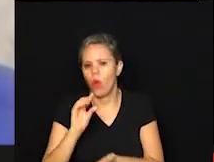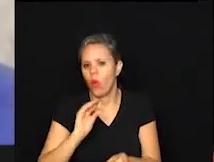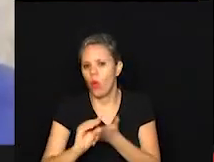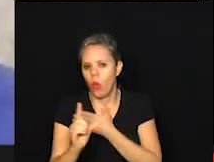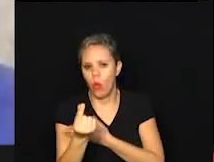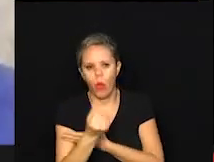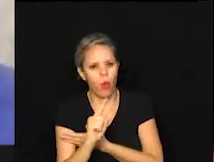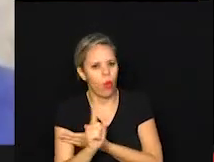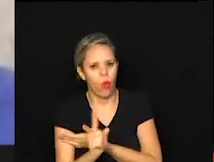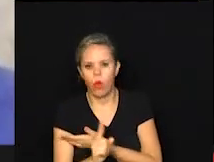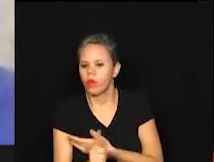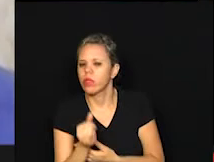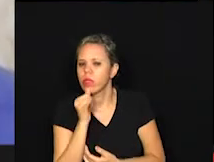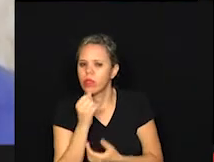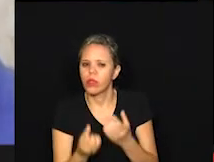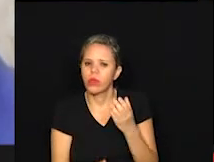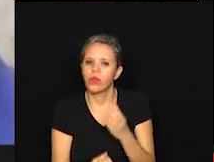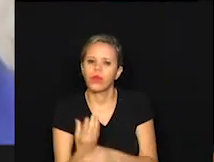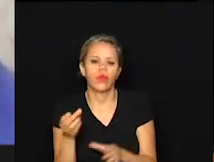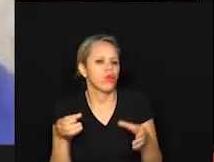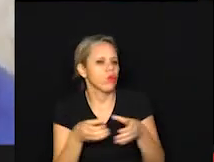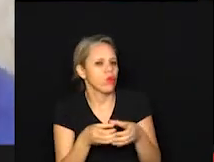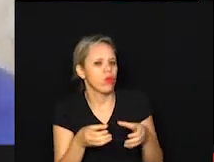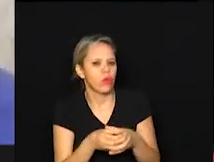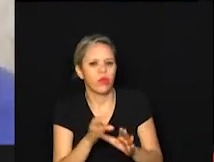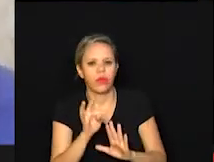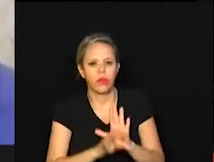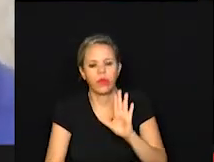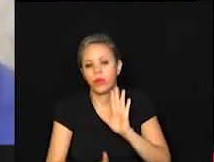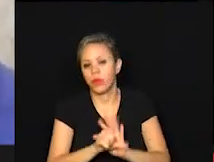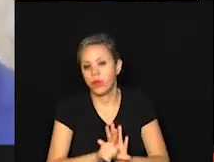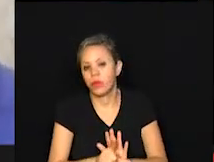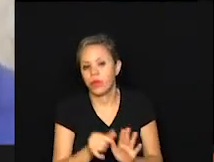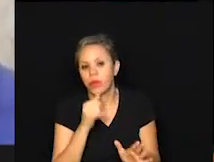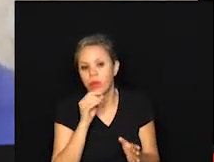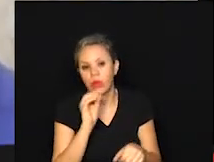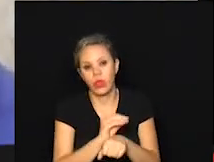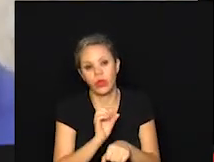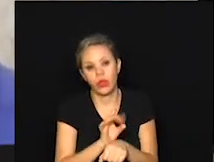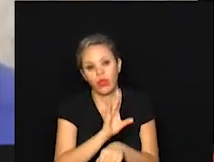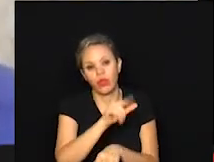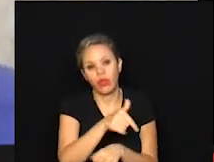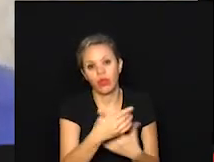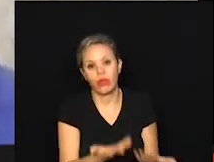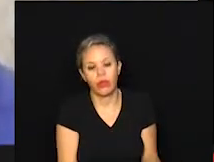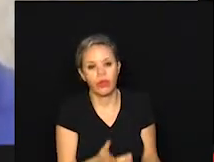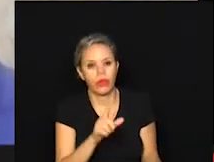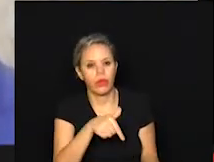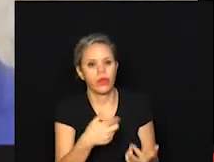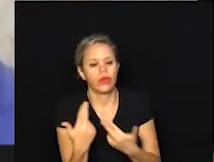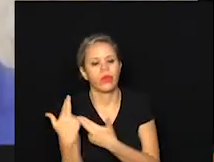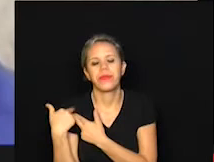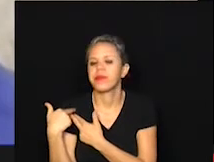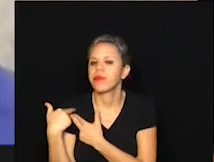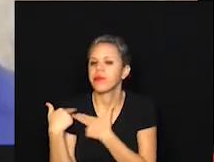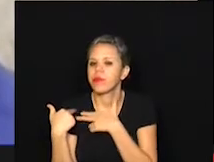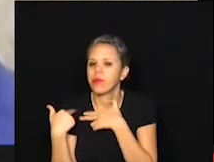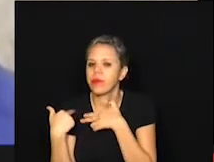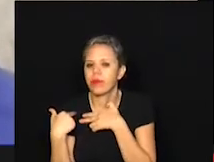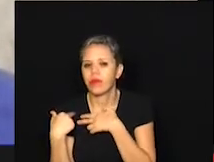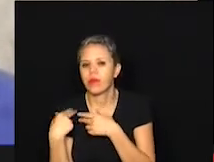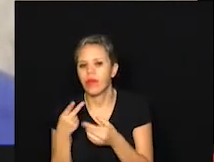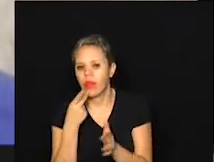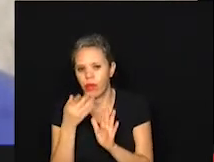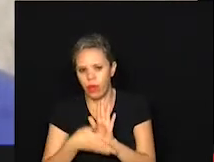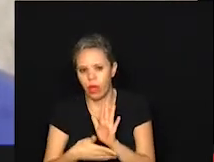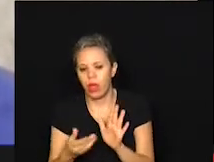não cabe a criação de uma comissão no texto da lei para cuidar disso, porque essa função, bem colocado aqui